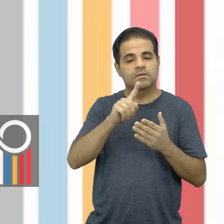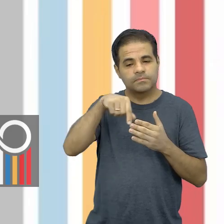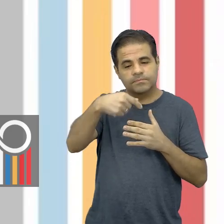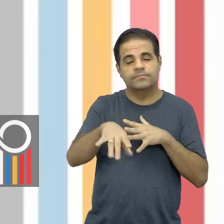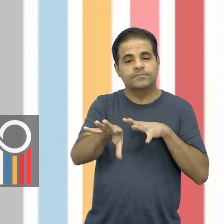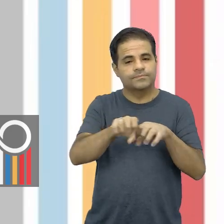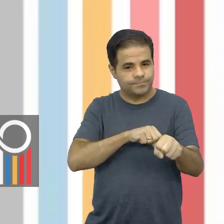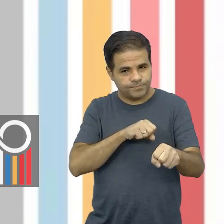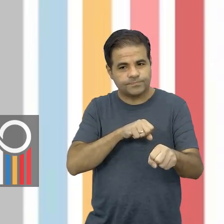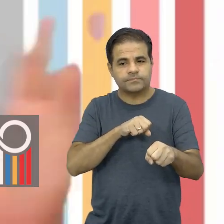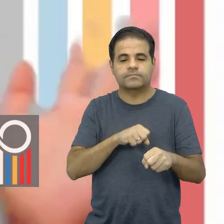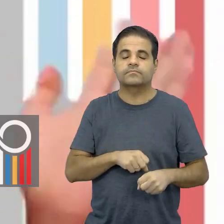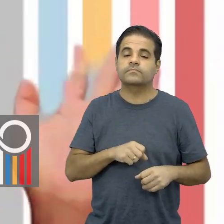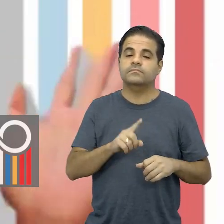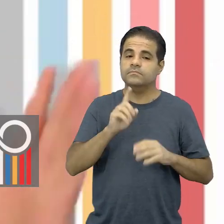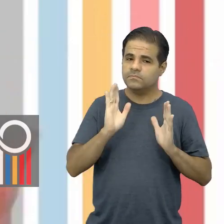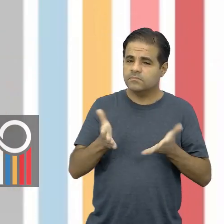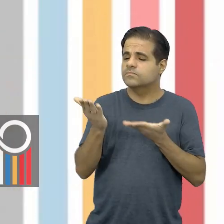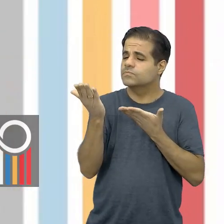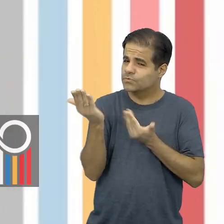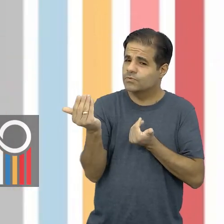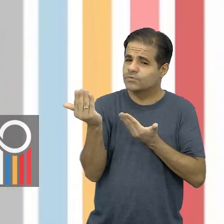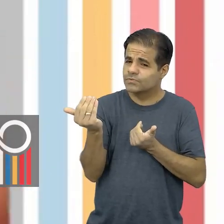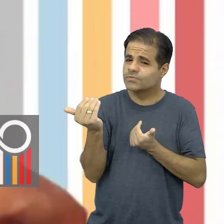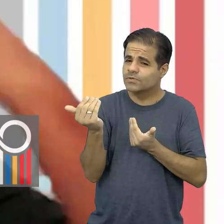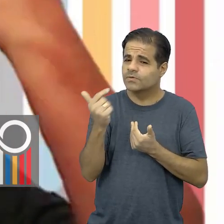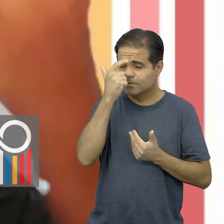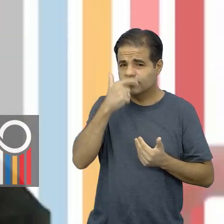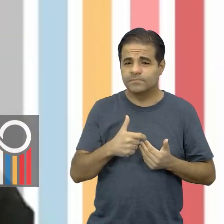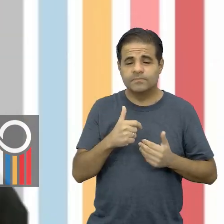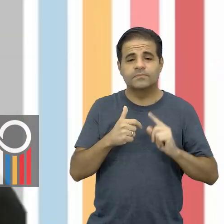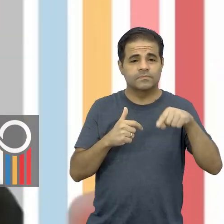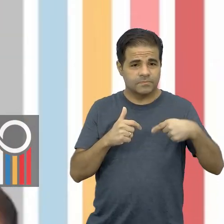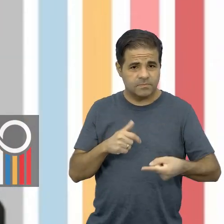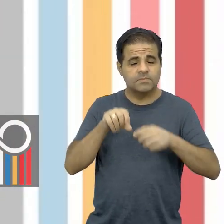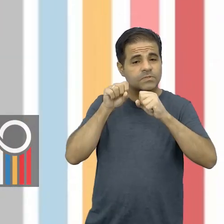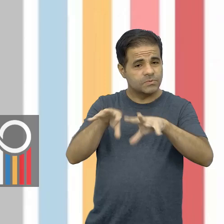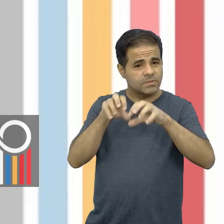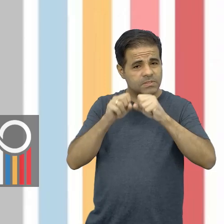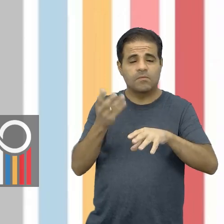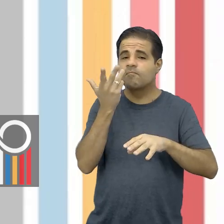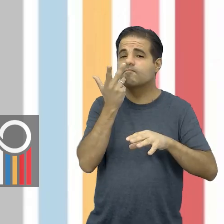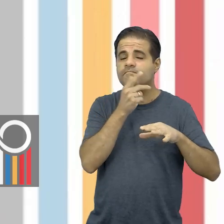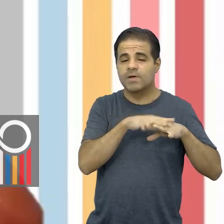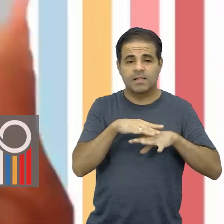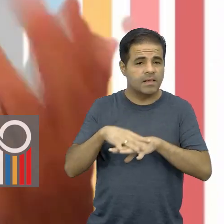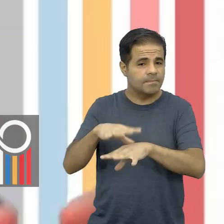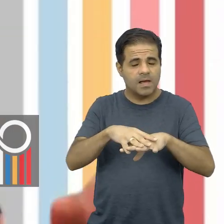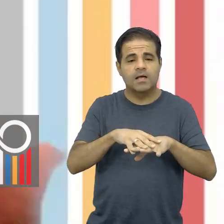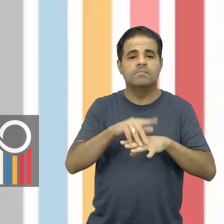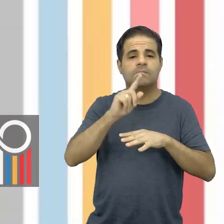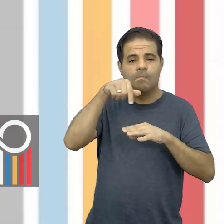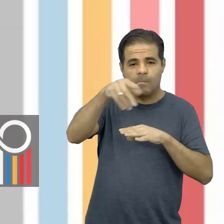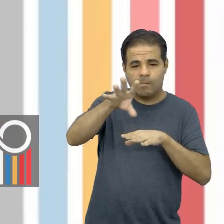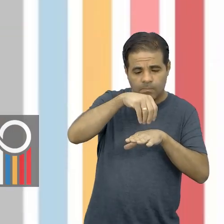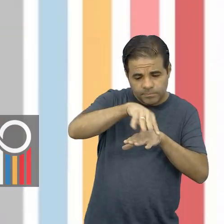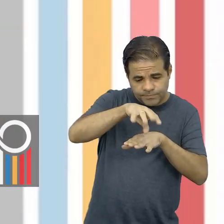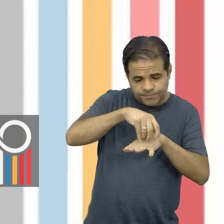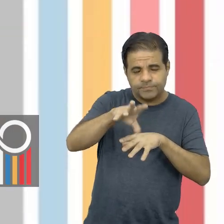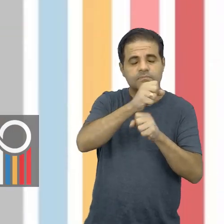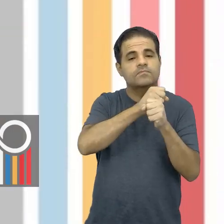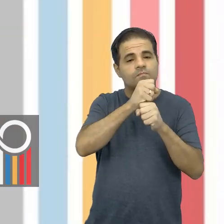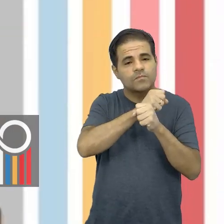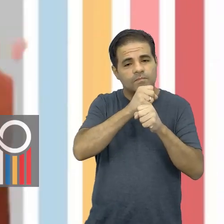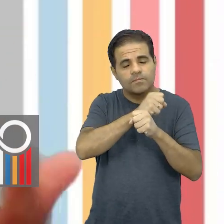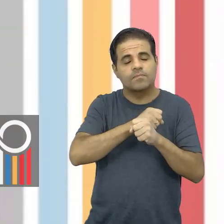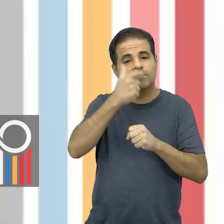graduação ainda, jovem ainda, em educação matemática. Passado alguns anos, eu